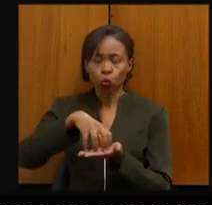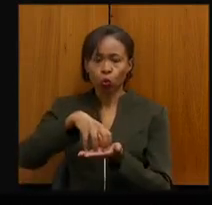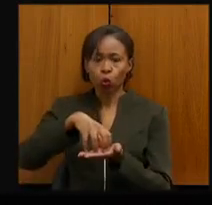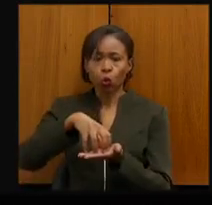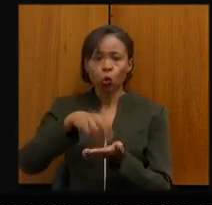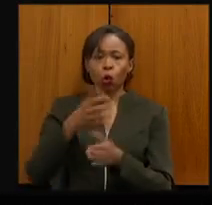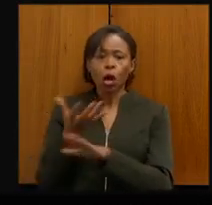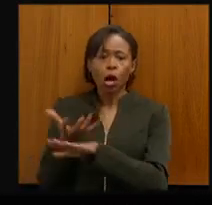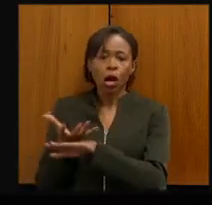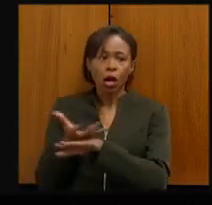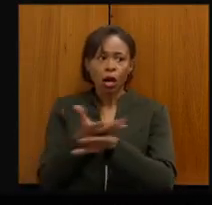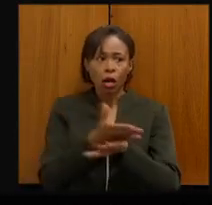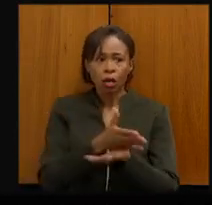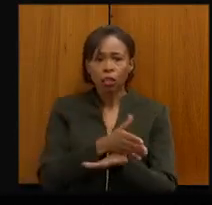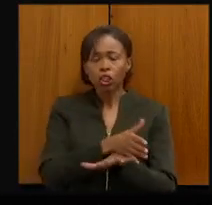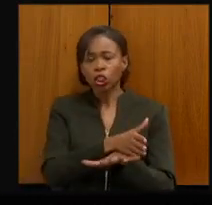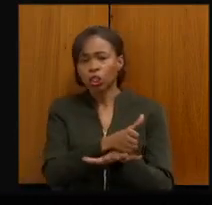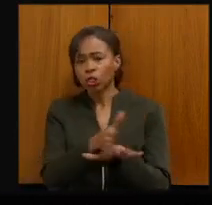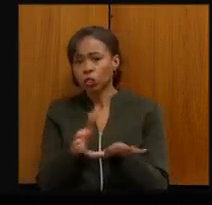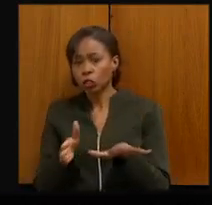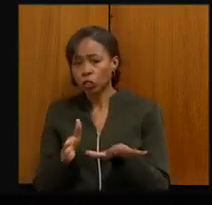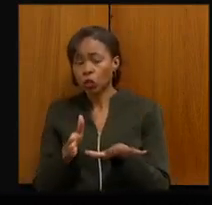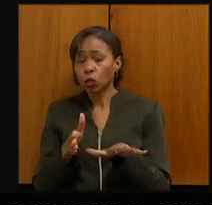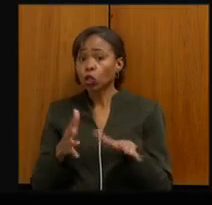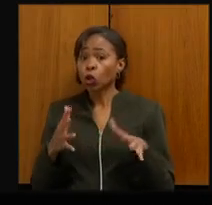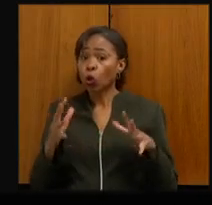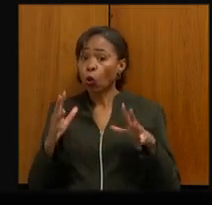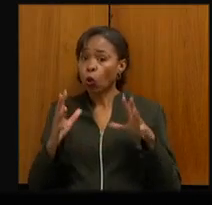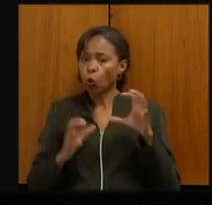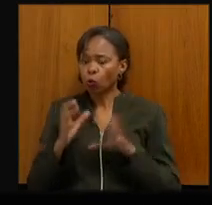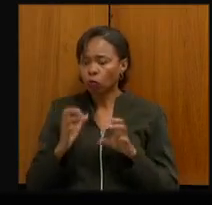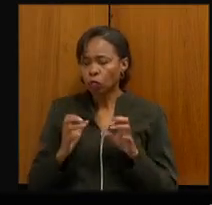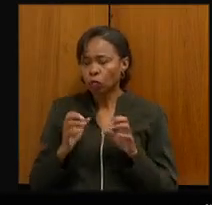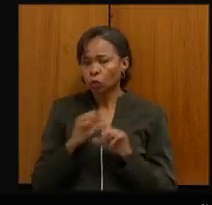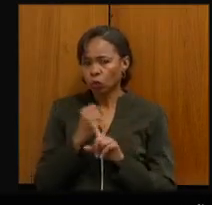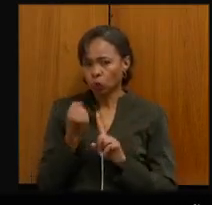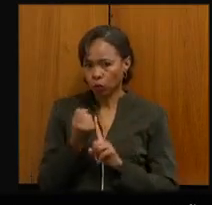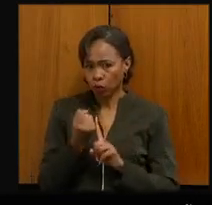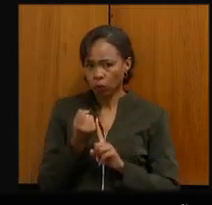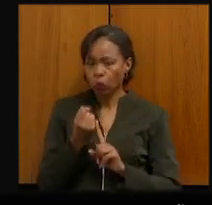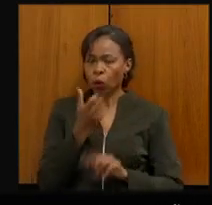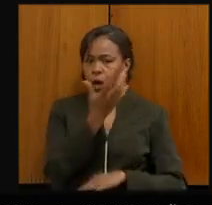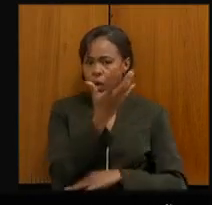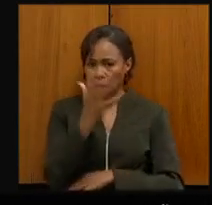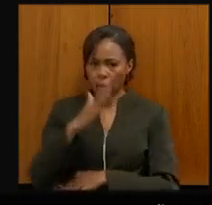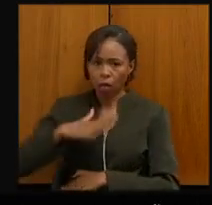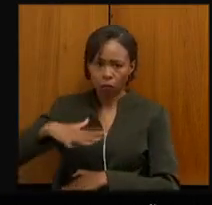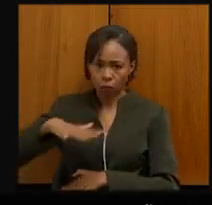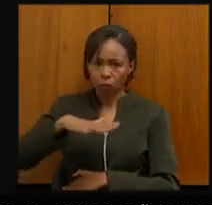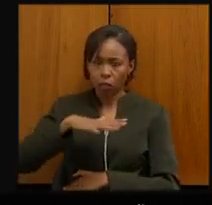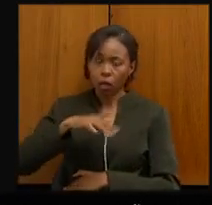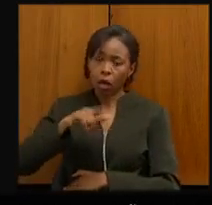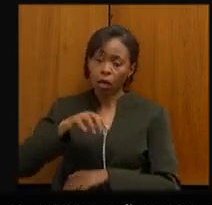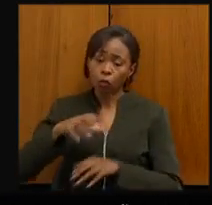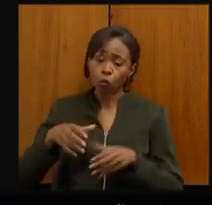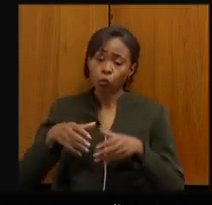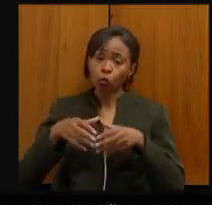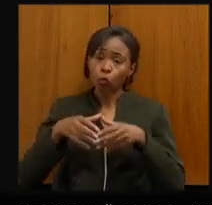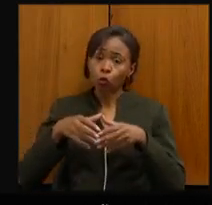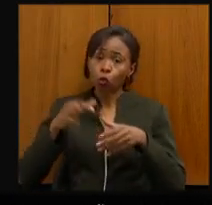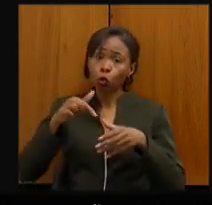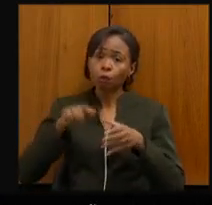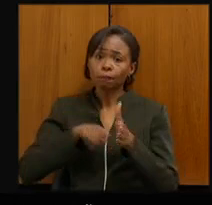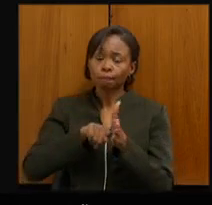de conflitos socioambientais né aqui que é um grupo de pesquisa de investigação sócio mental que é o número de